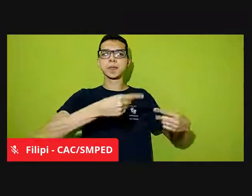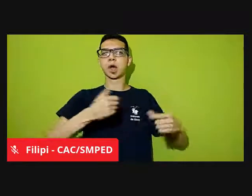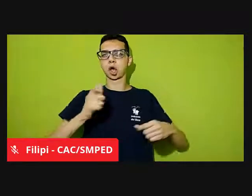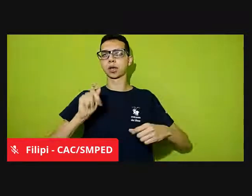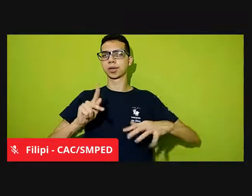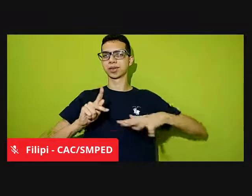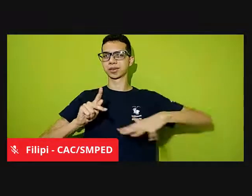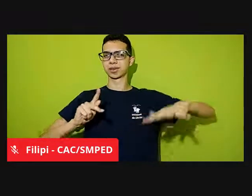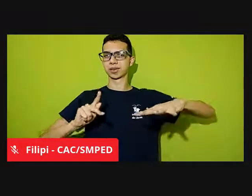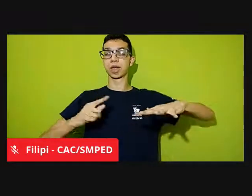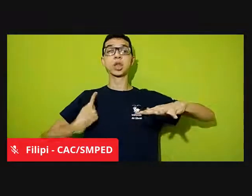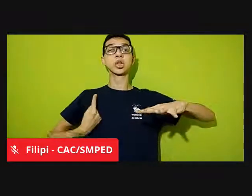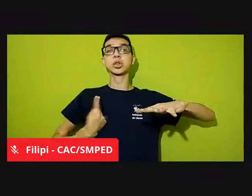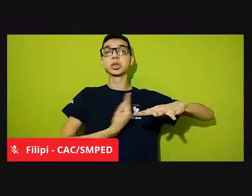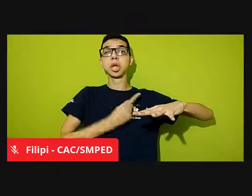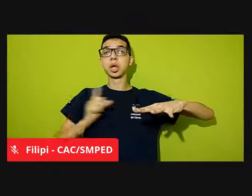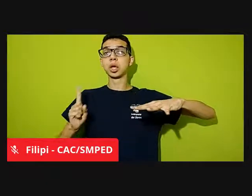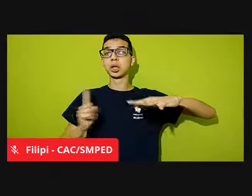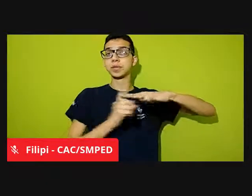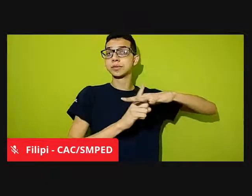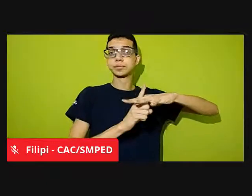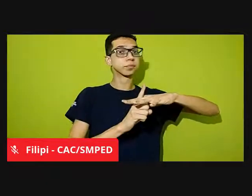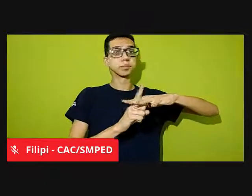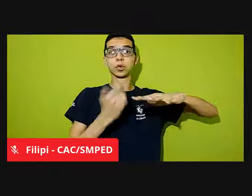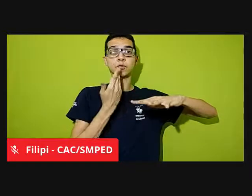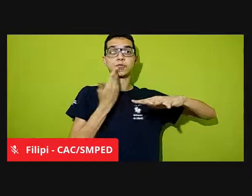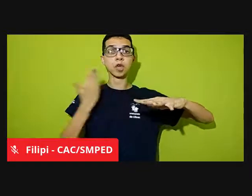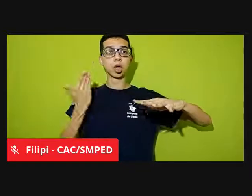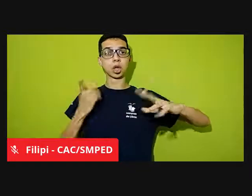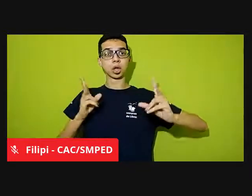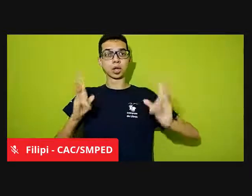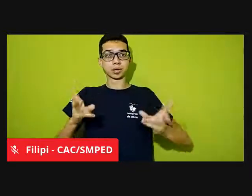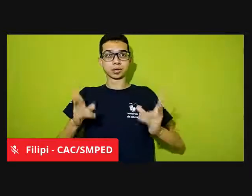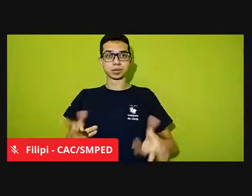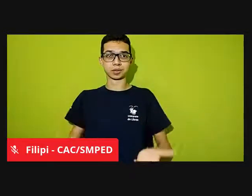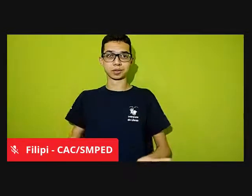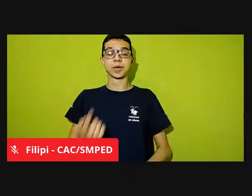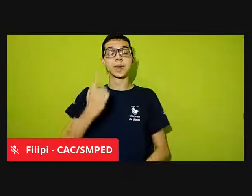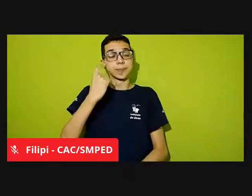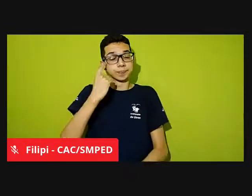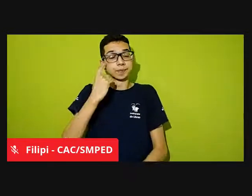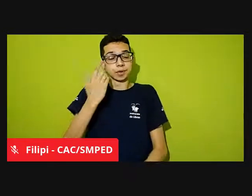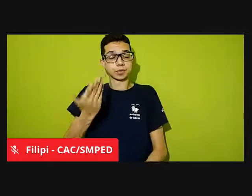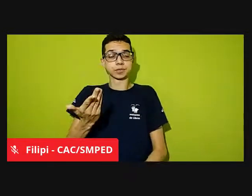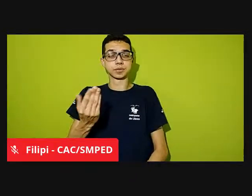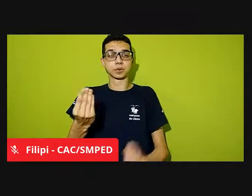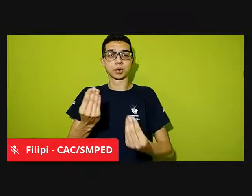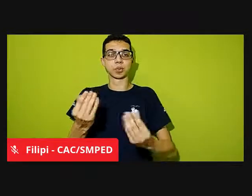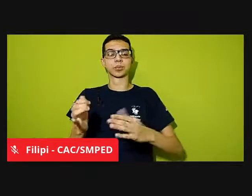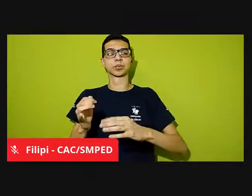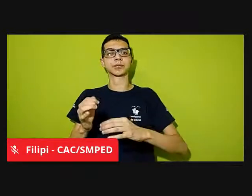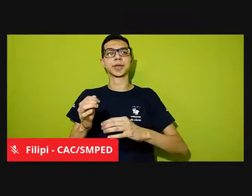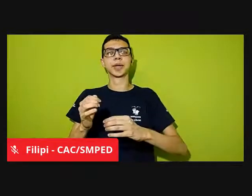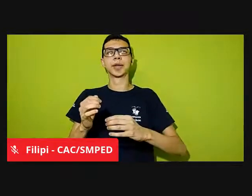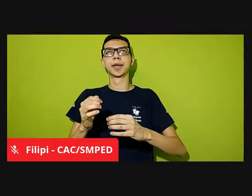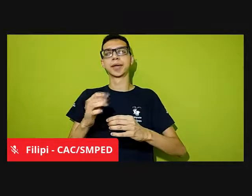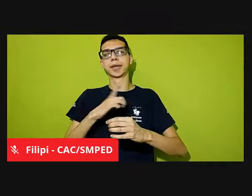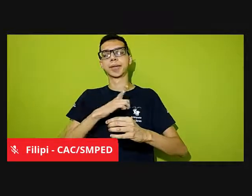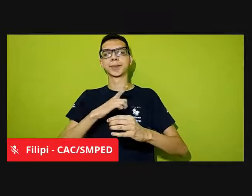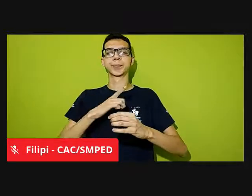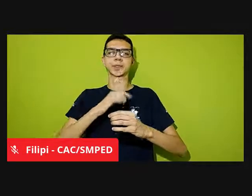Então, quando a gente começa a pensar, né, numa estrutura de ação educativa, de